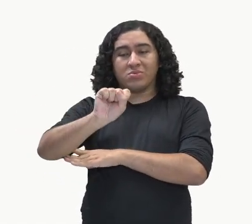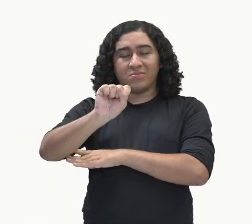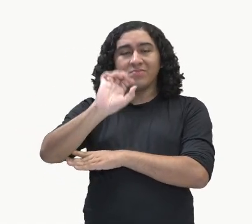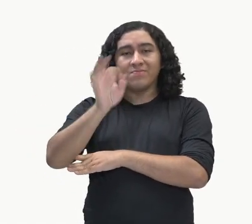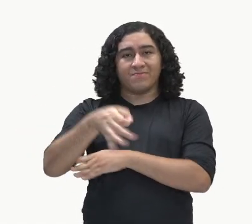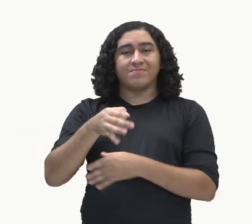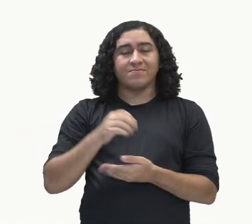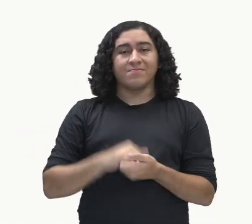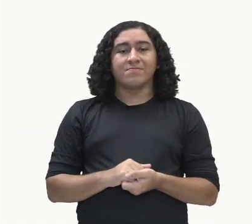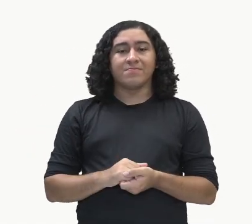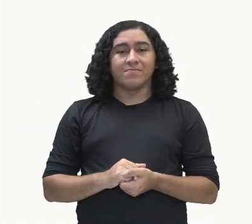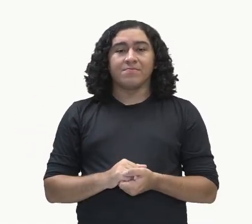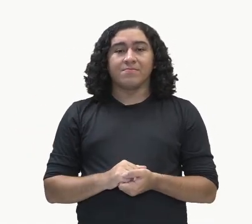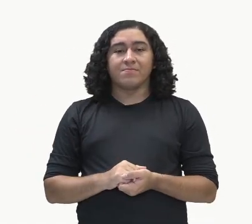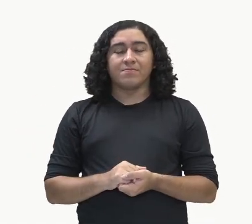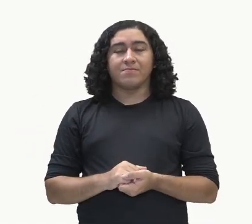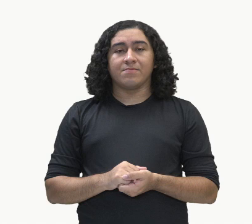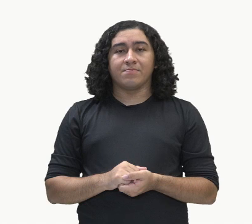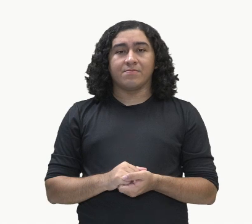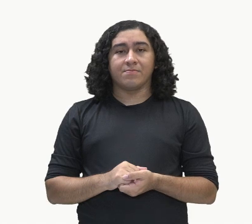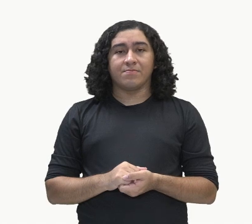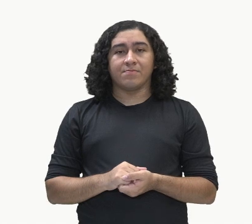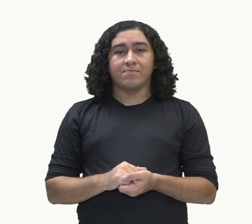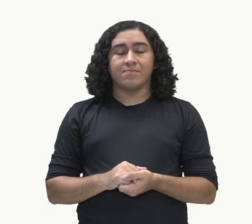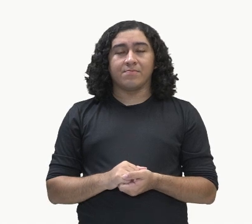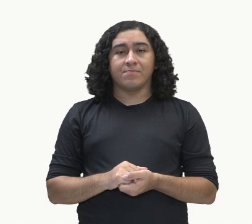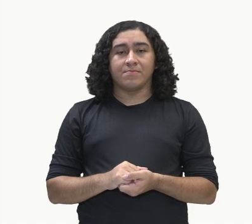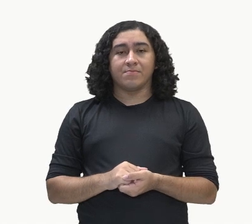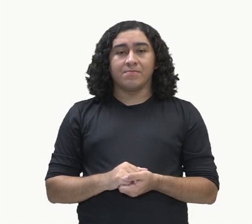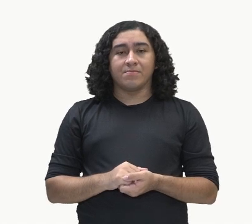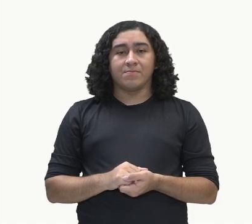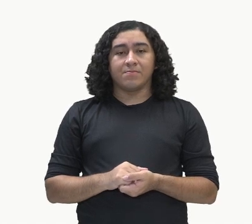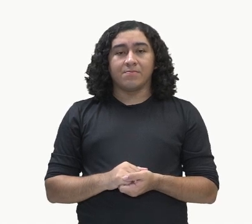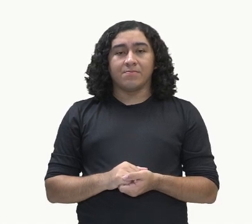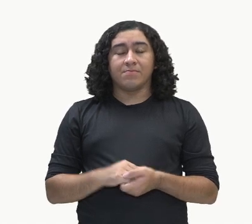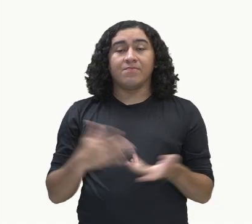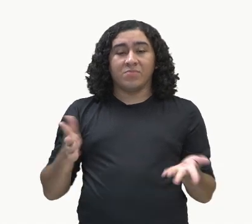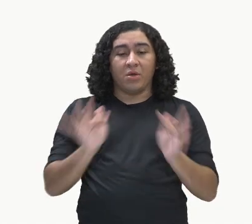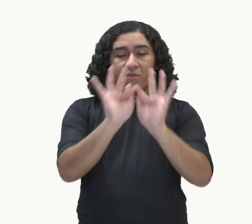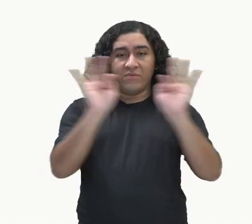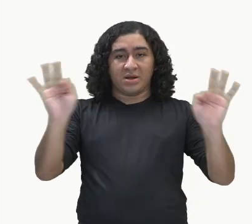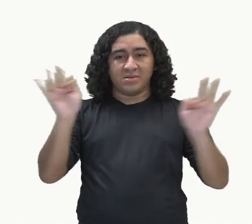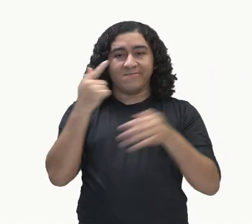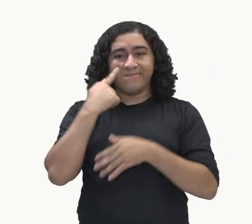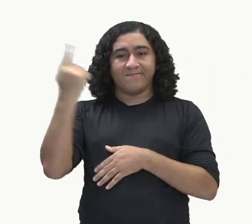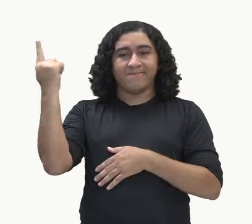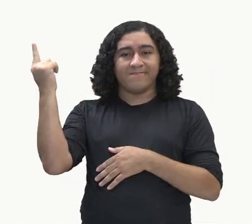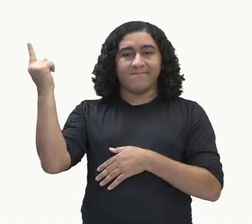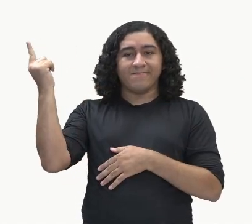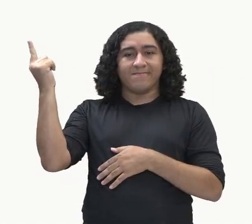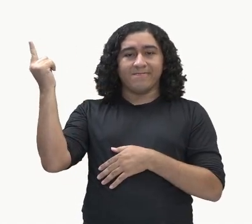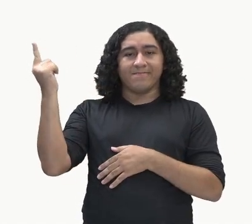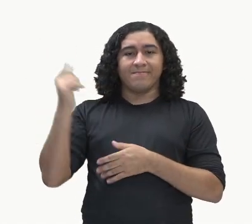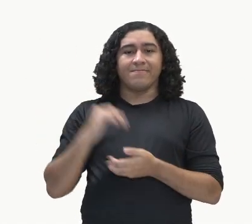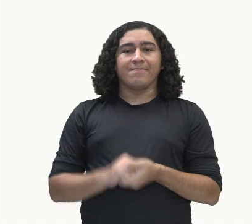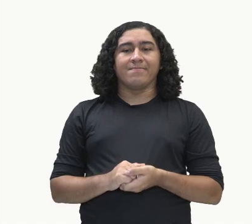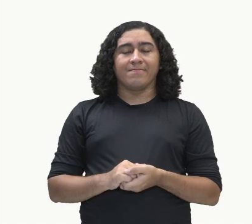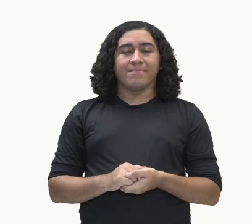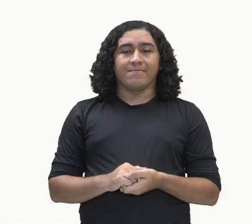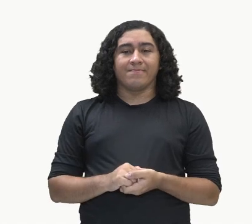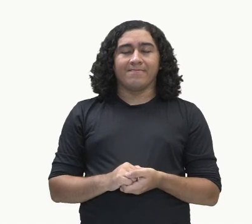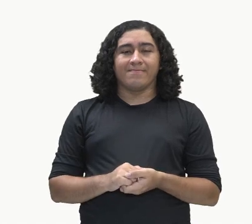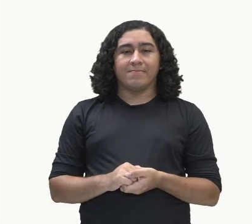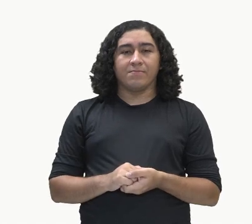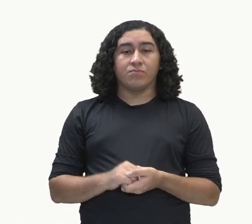Diego. Diego's pair of socks. Então, aqueles são o par de meias do Diego.